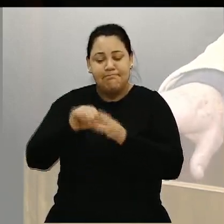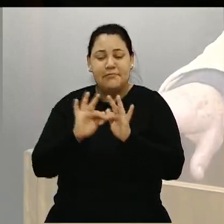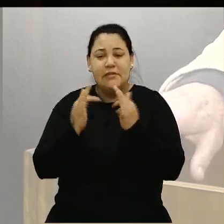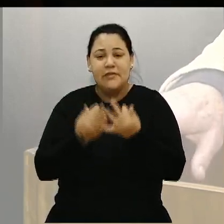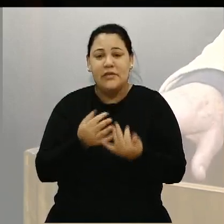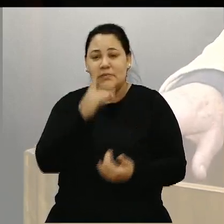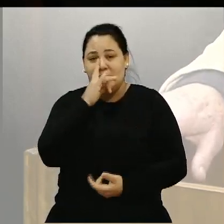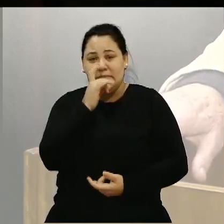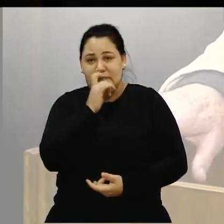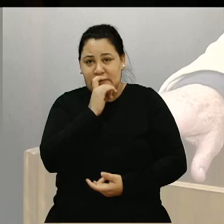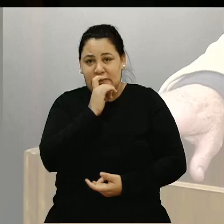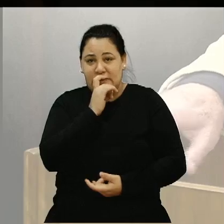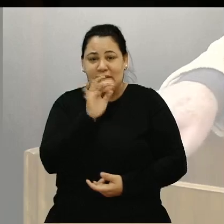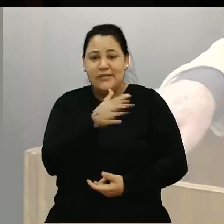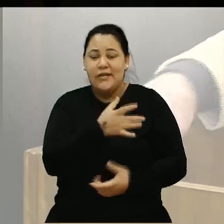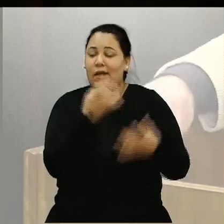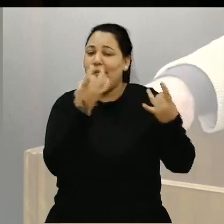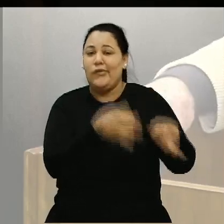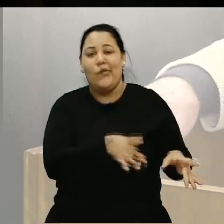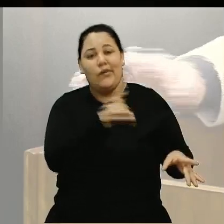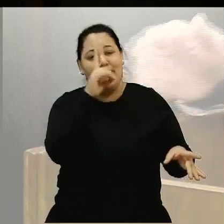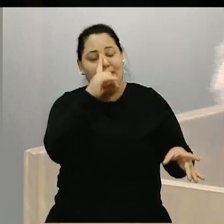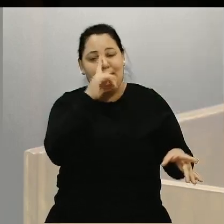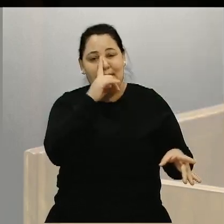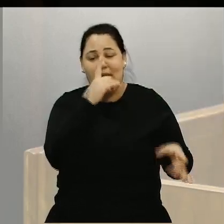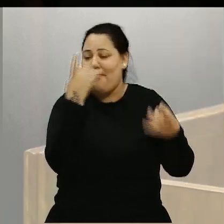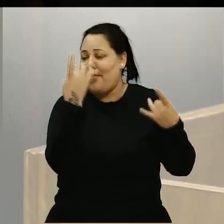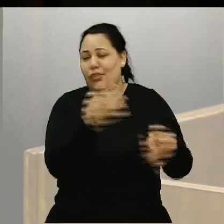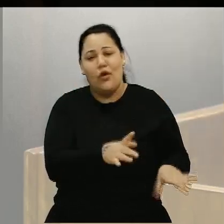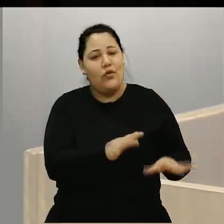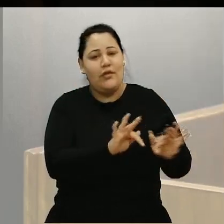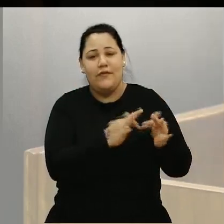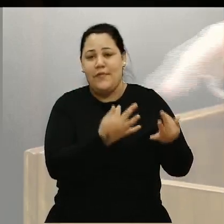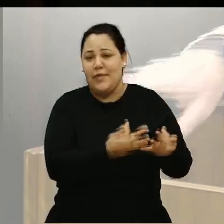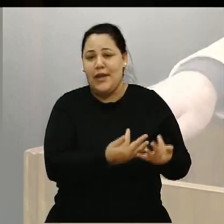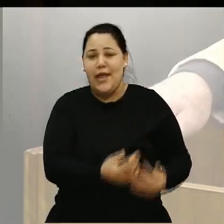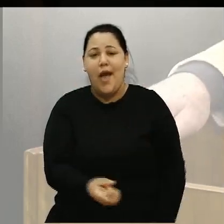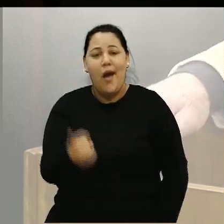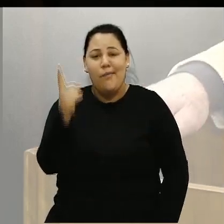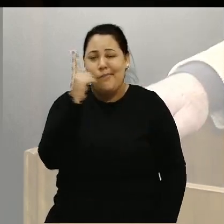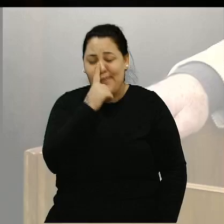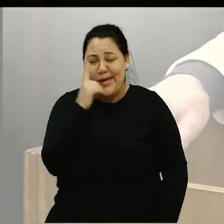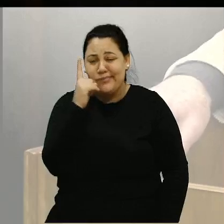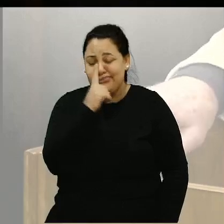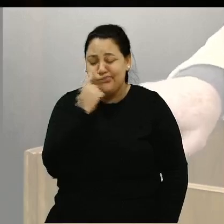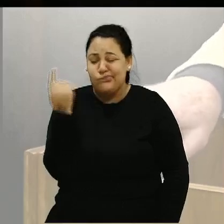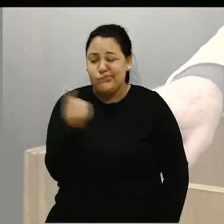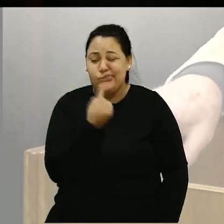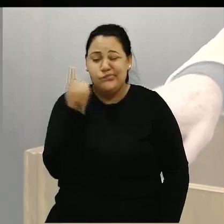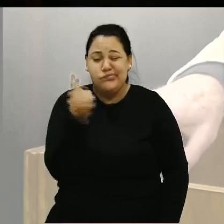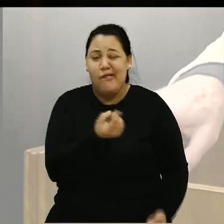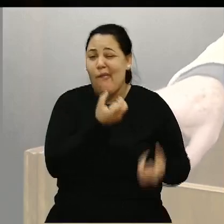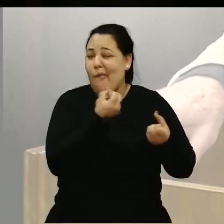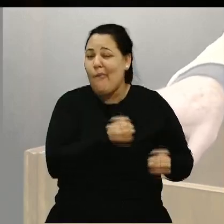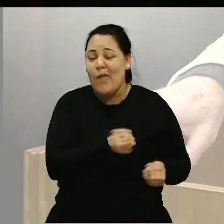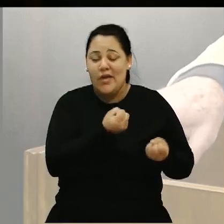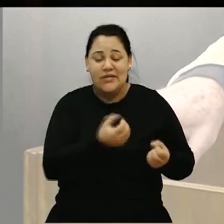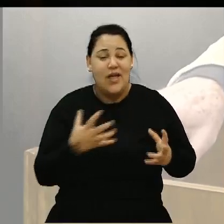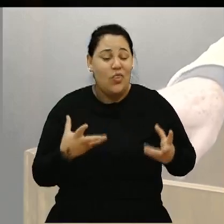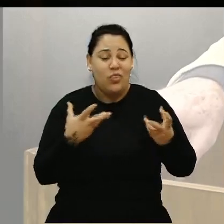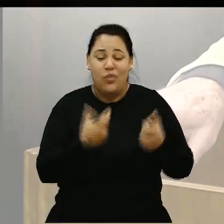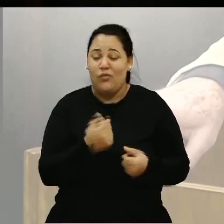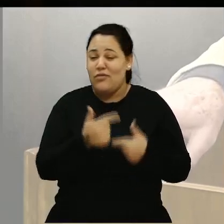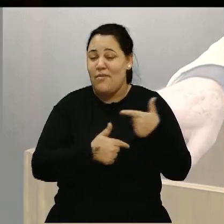pais geralmente deixam a mãe e abandonam a família, e a mãe fica sobrecarregada e muitas vezes com dificuldades